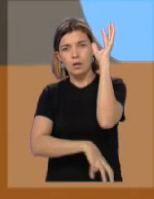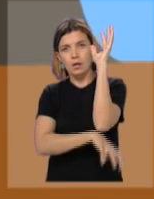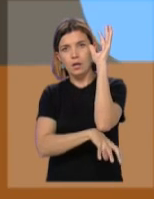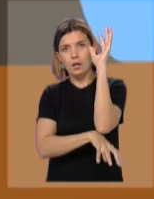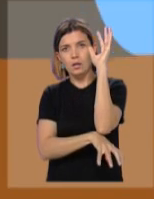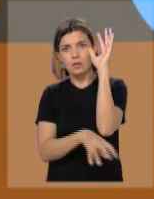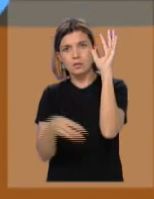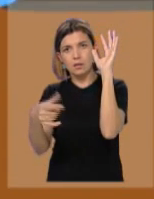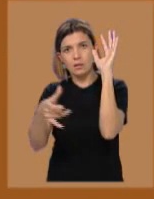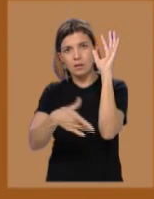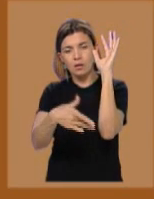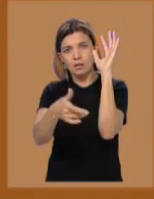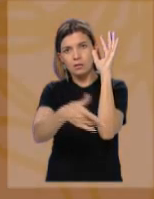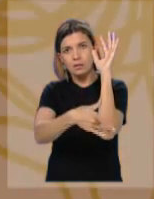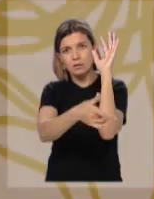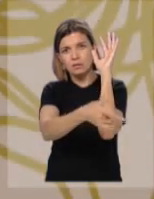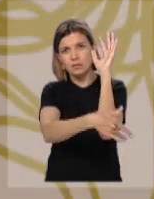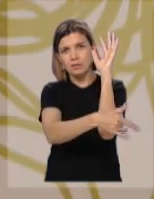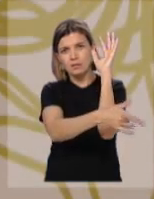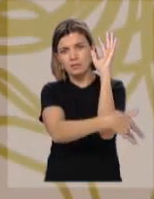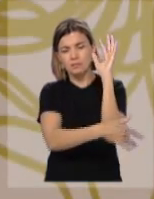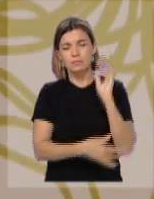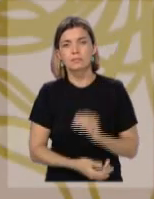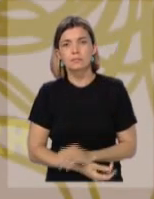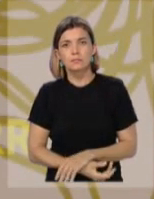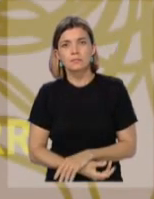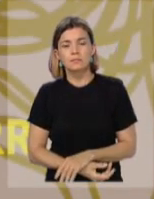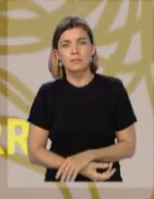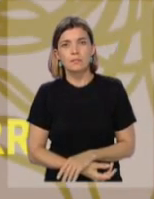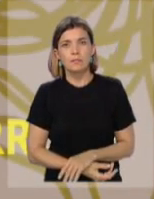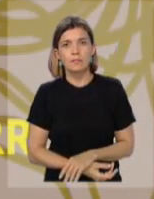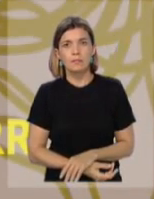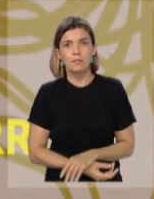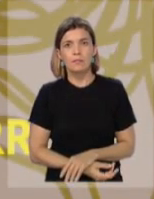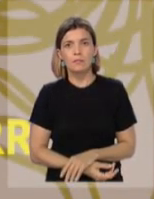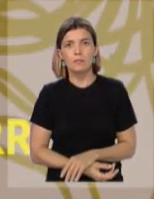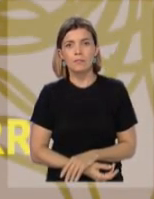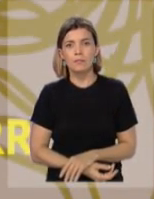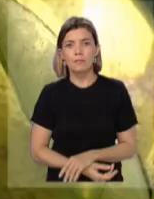que se associam a raízes de plantas, os fungos, originando as micorrisas.